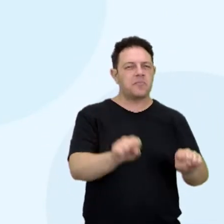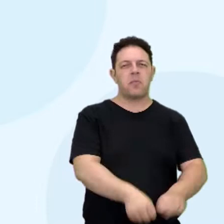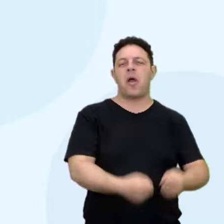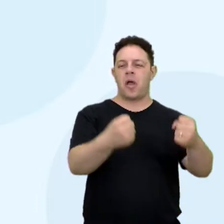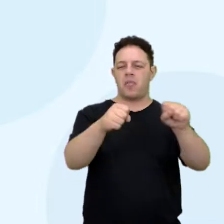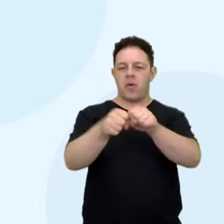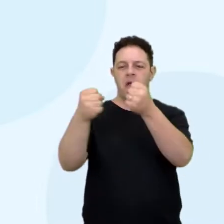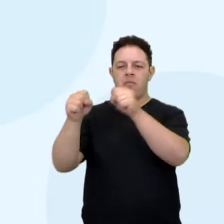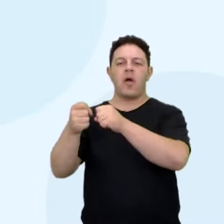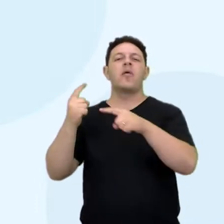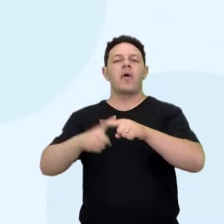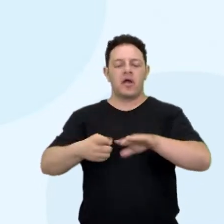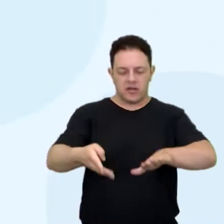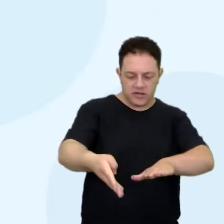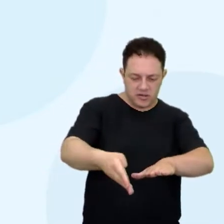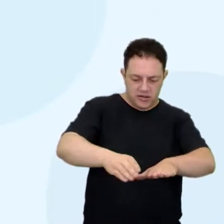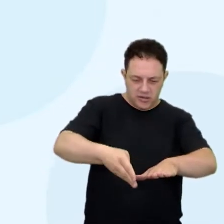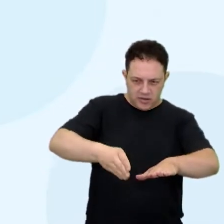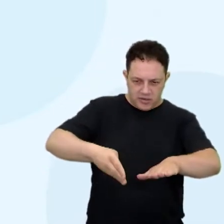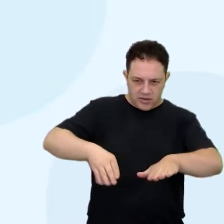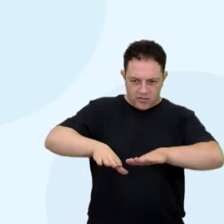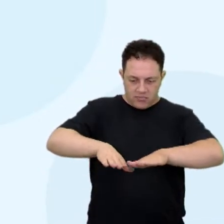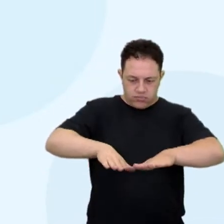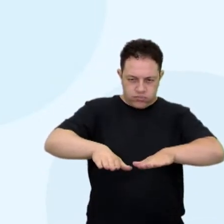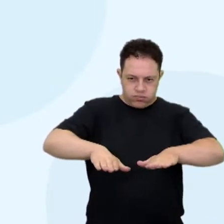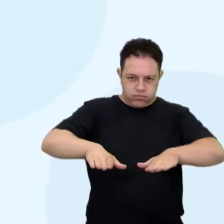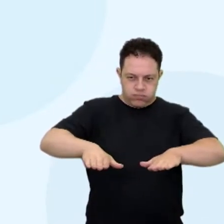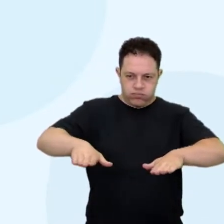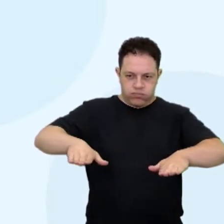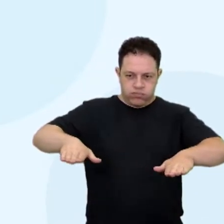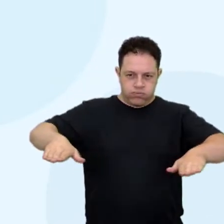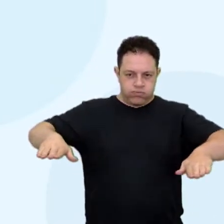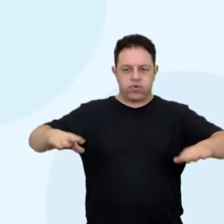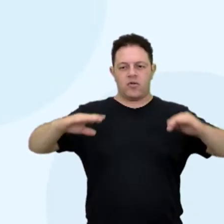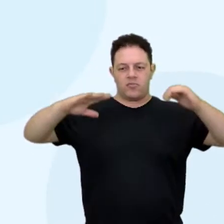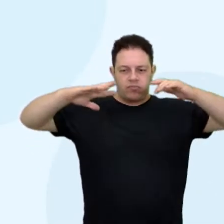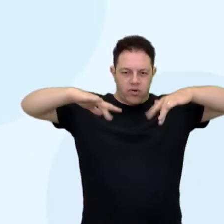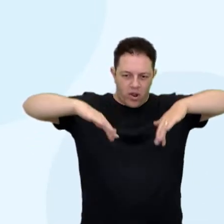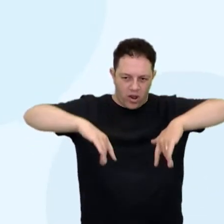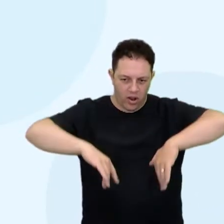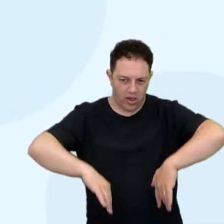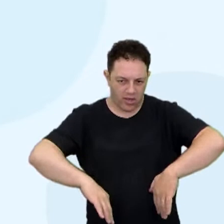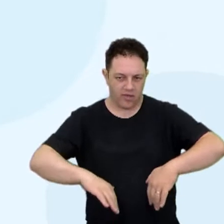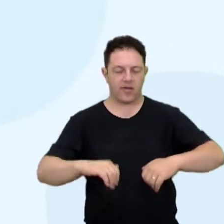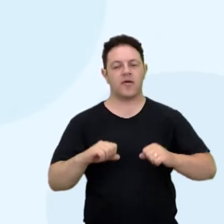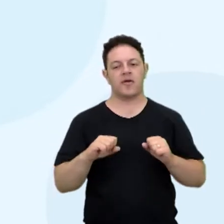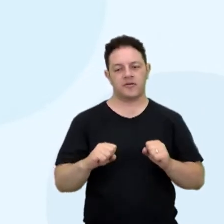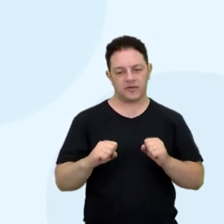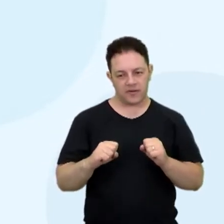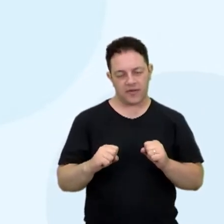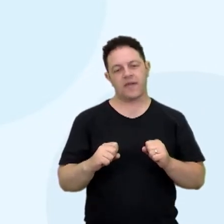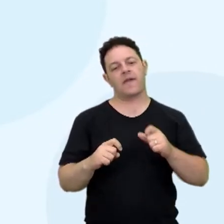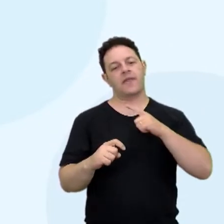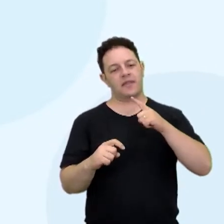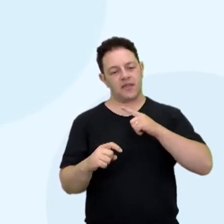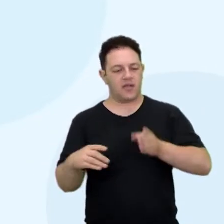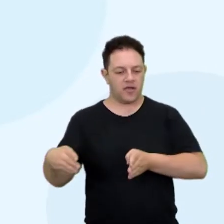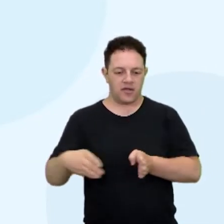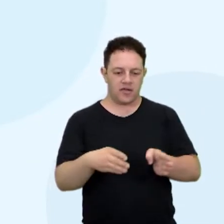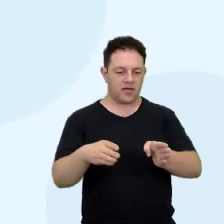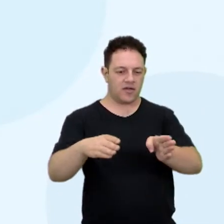abre fendas no solo, né? Aí tem lá fissuras, né? Estradas